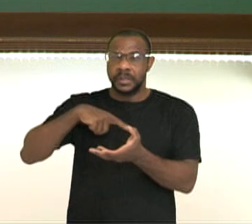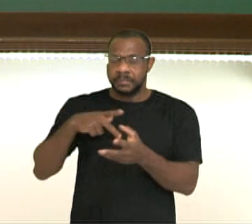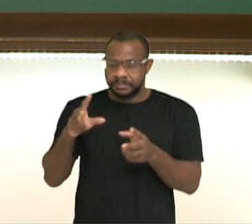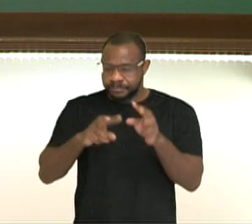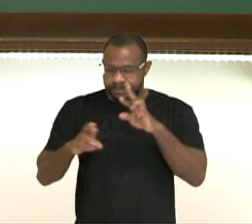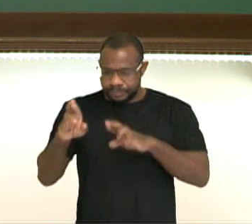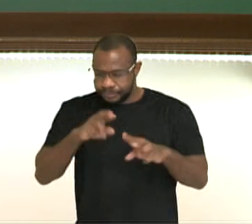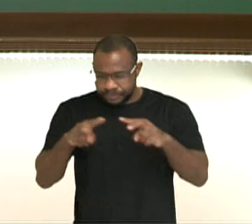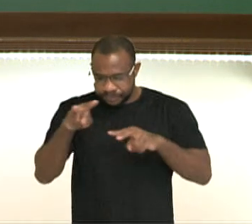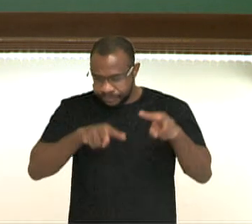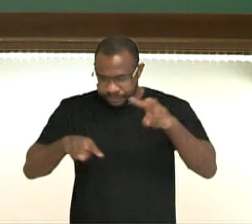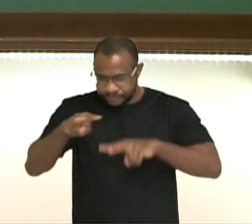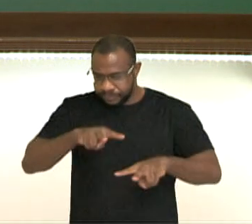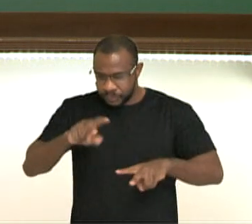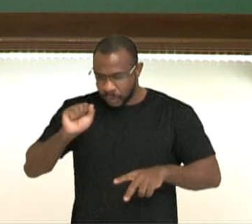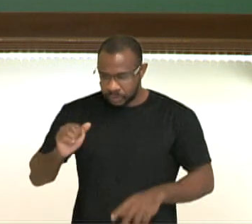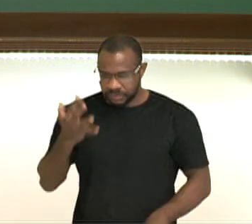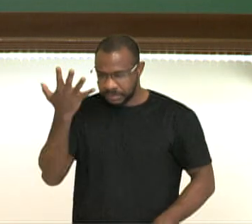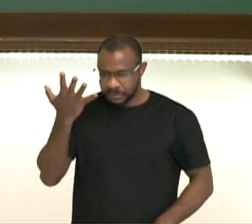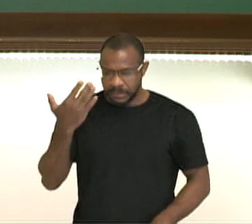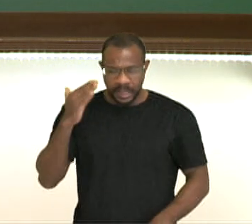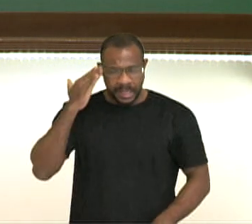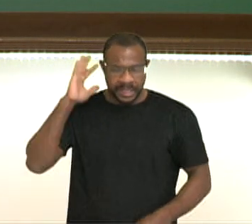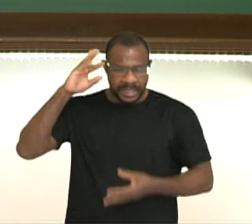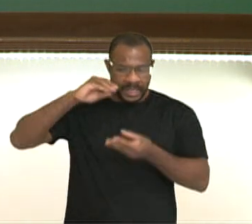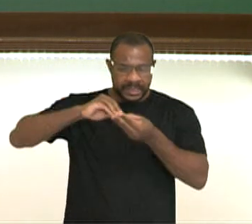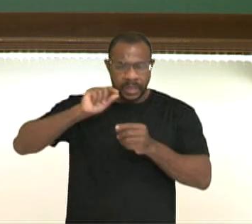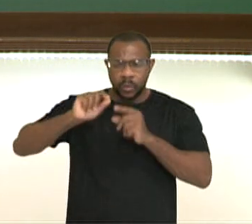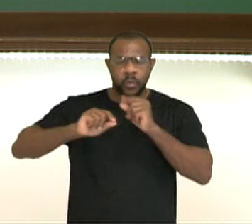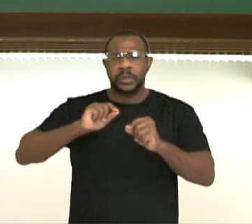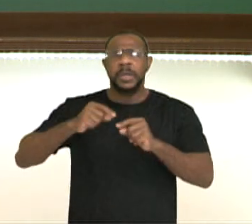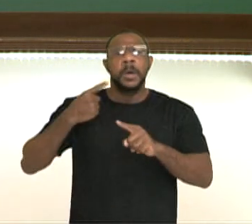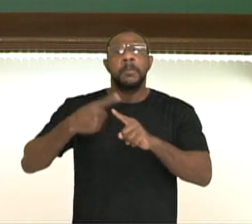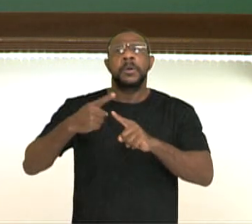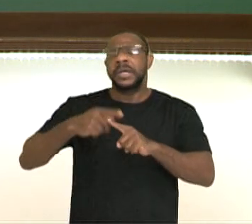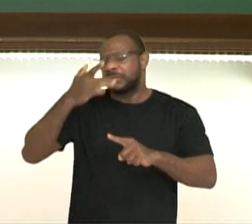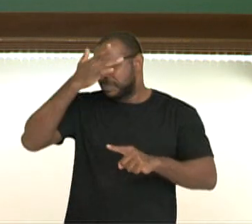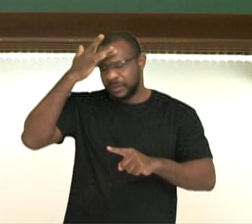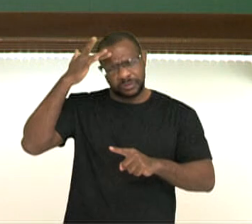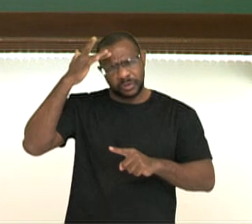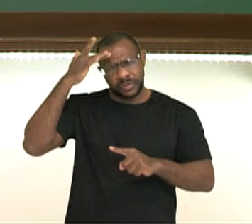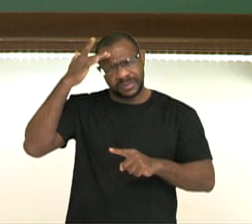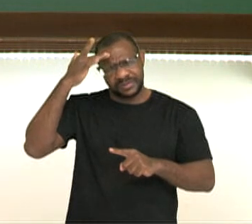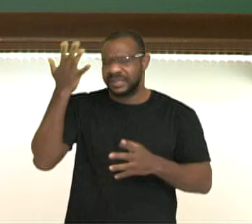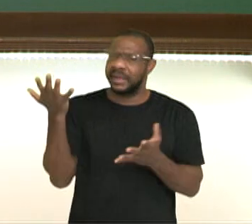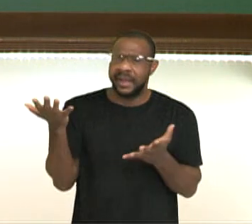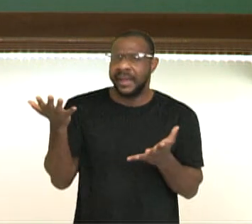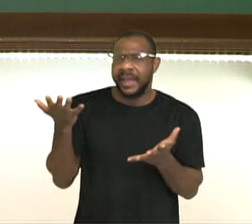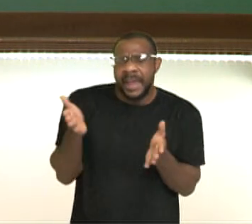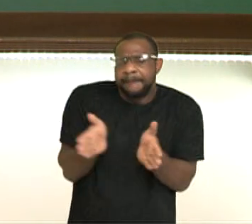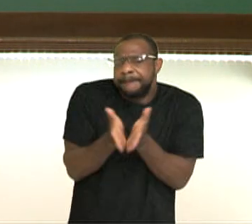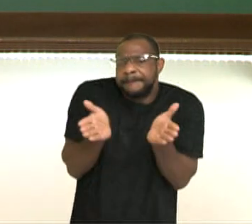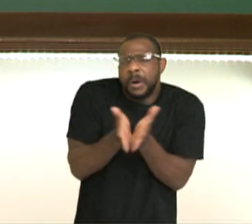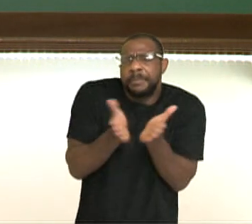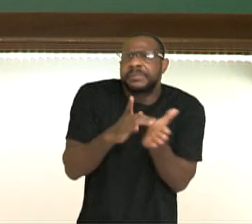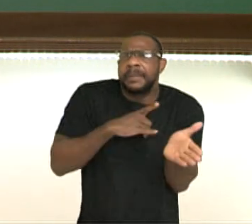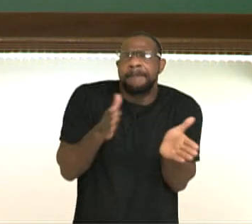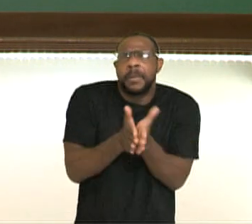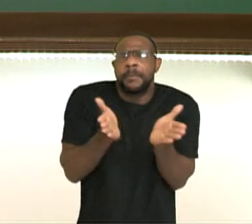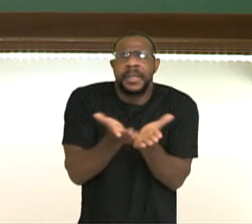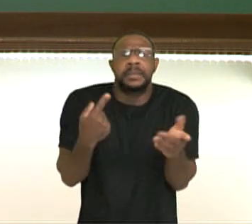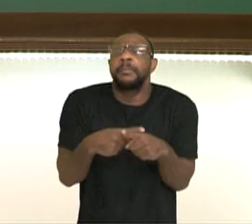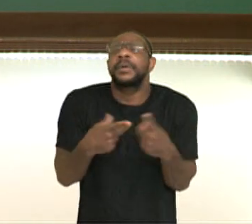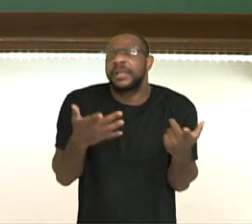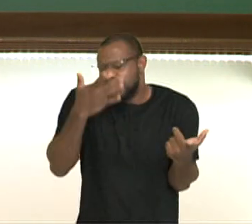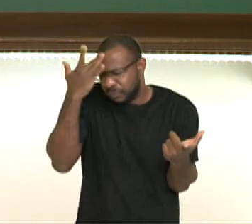análise sobre esses fatores, para entender, né, o que leva as pessoas do mundo todo à pobreza. Quando